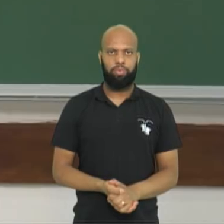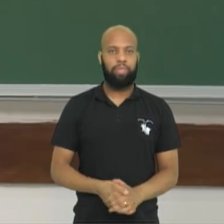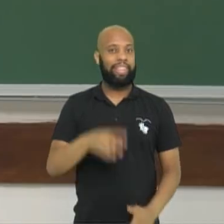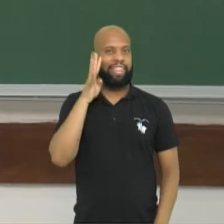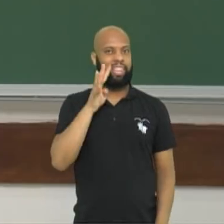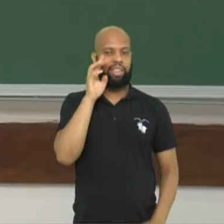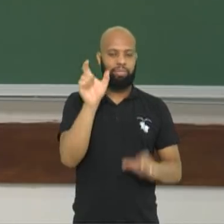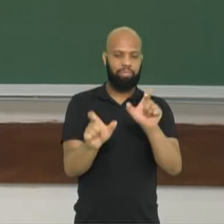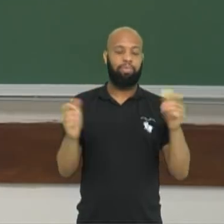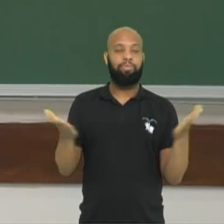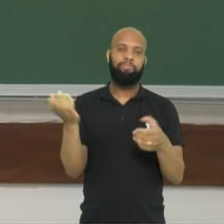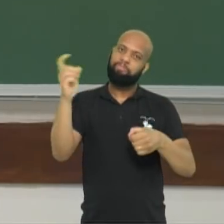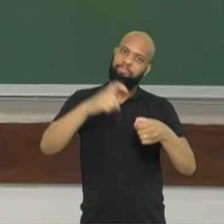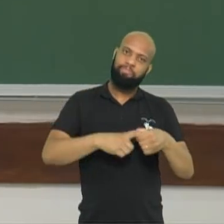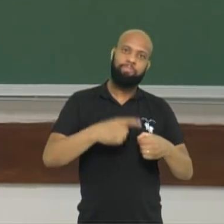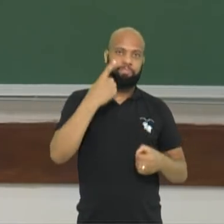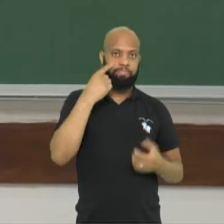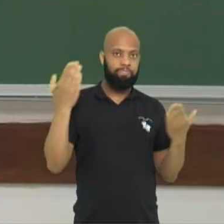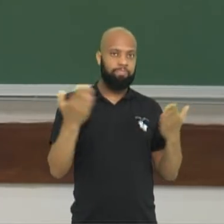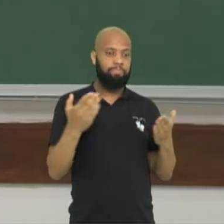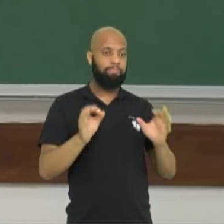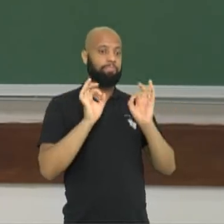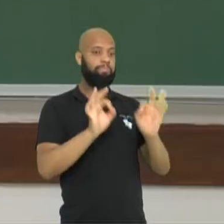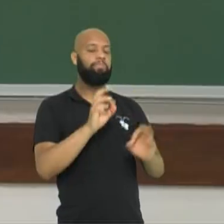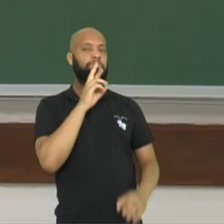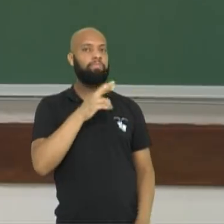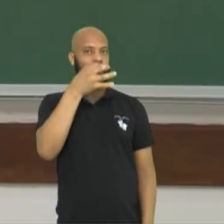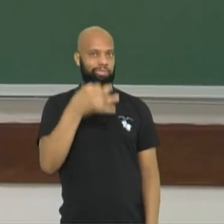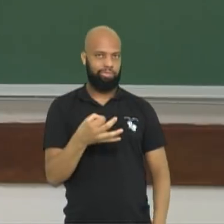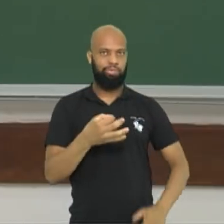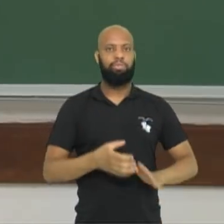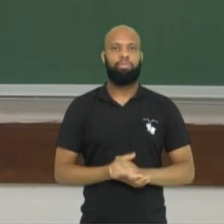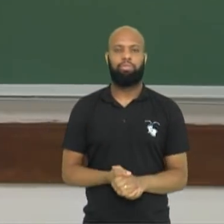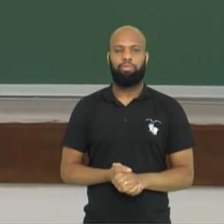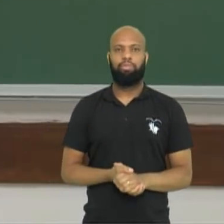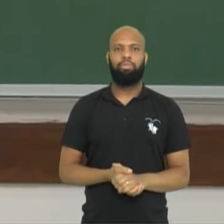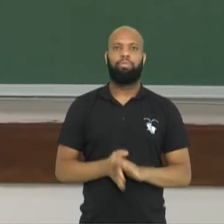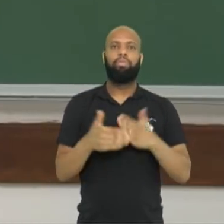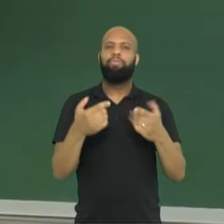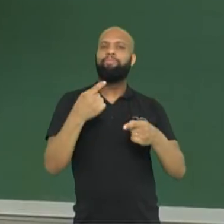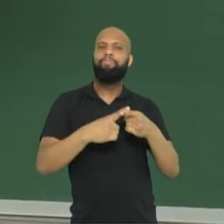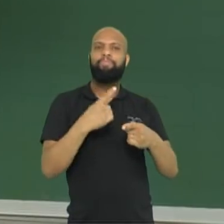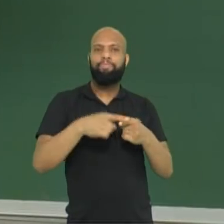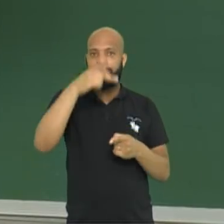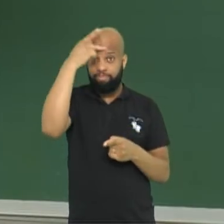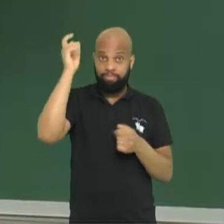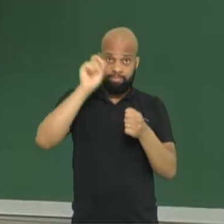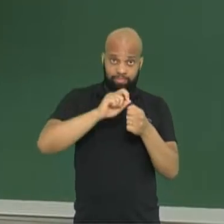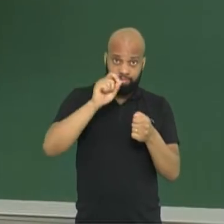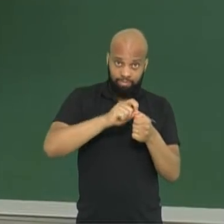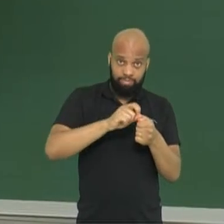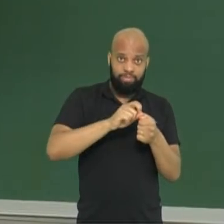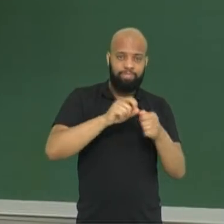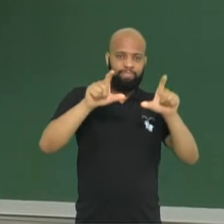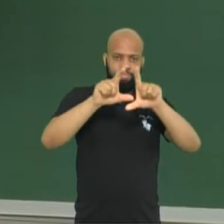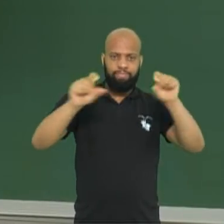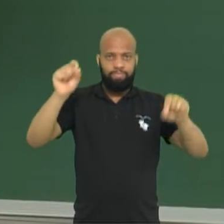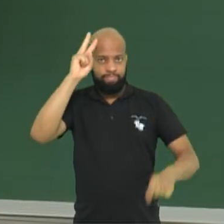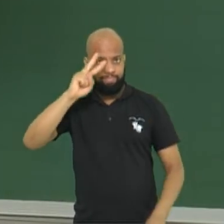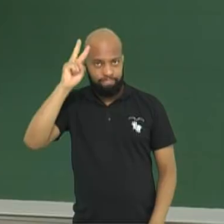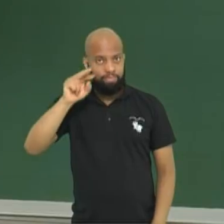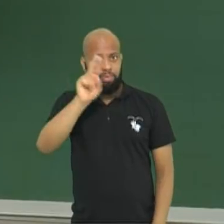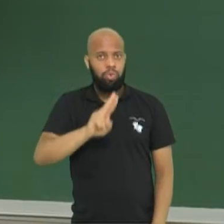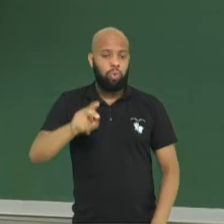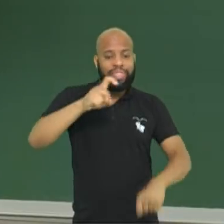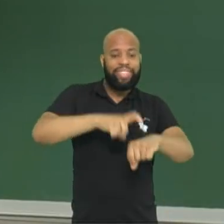Legal, pessoal. Então, retornando, vamos confirmar então a resposta, né? Então, por que o autor da tira, né, utilizou essas